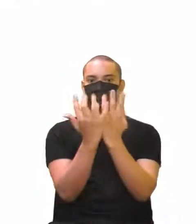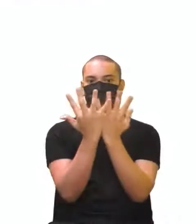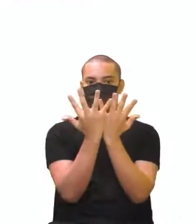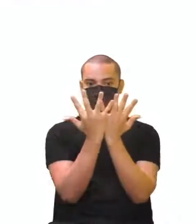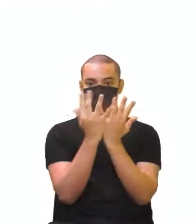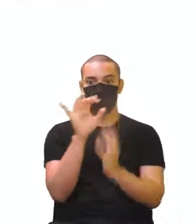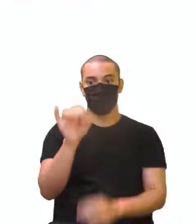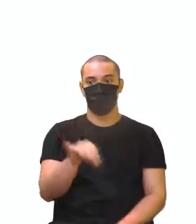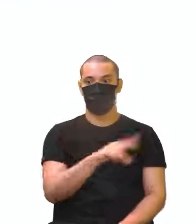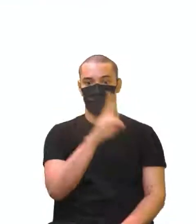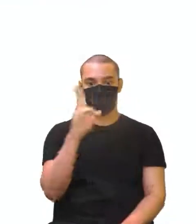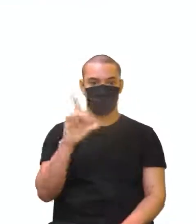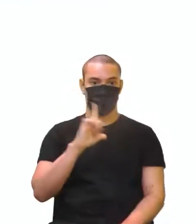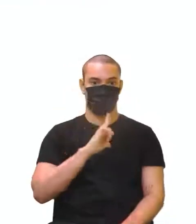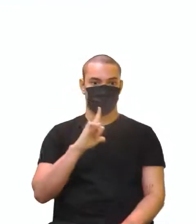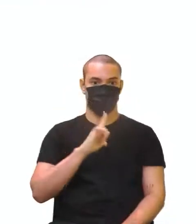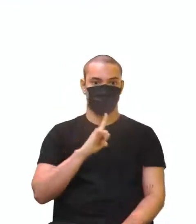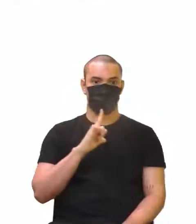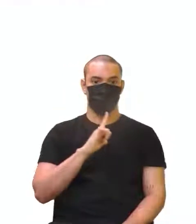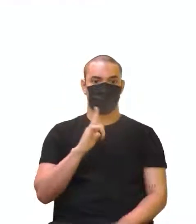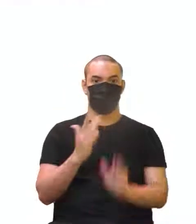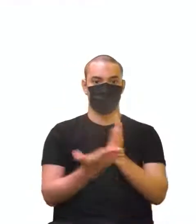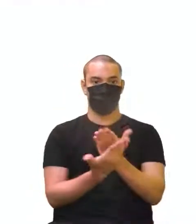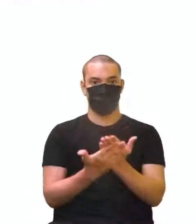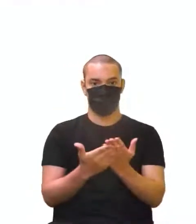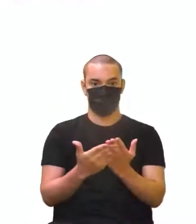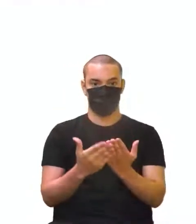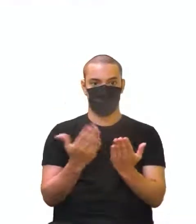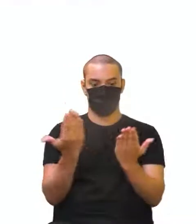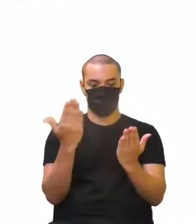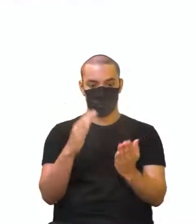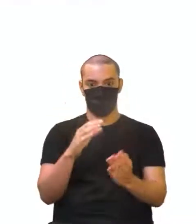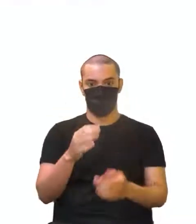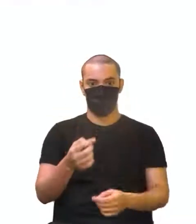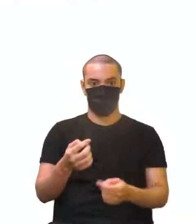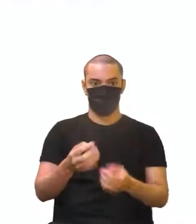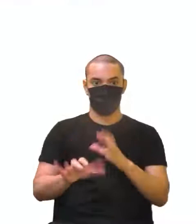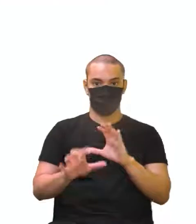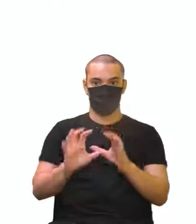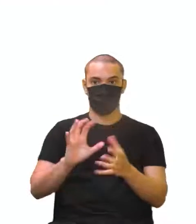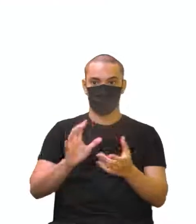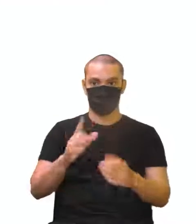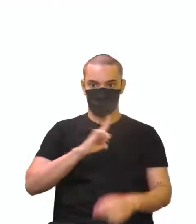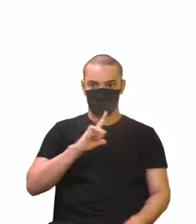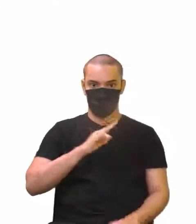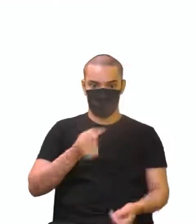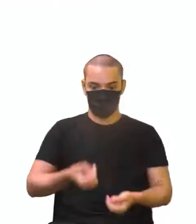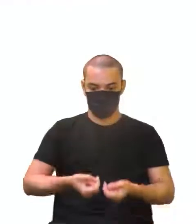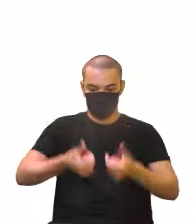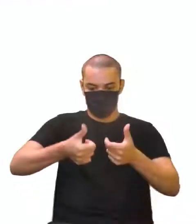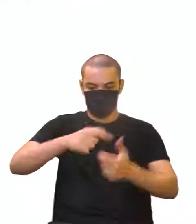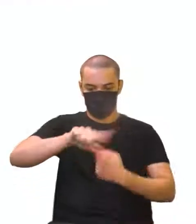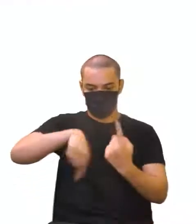Ou obter face 6 ao jogar um dado, são denominados